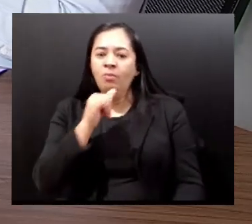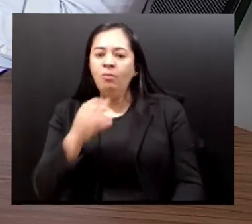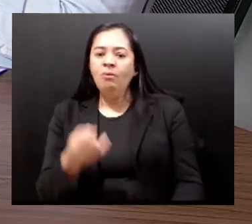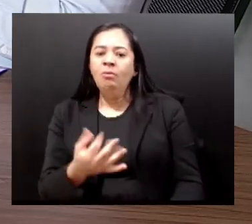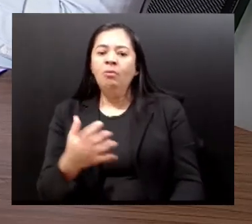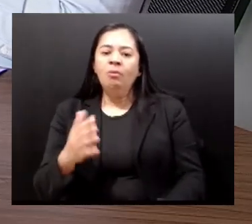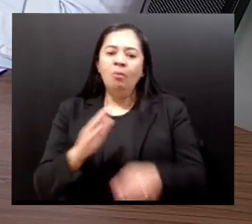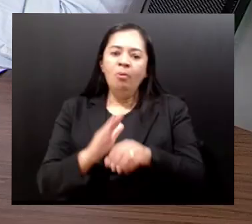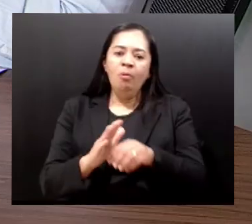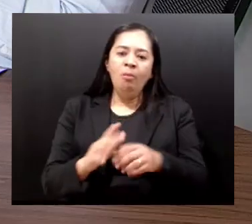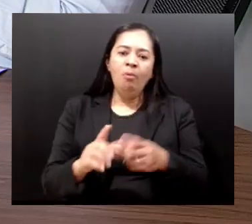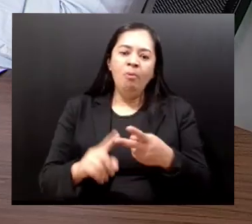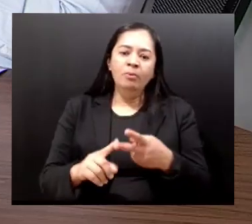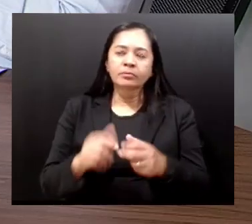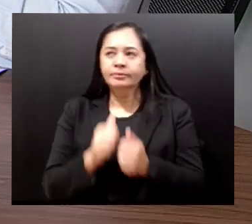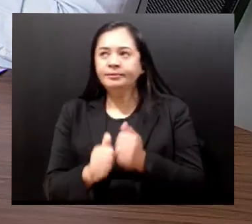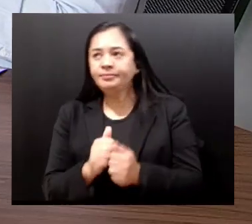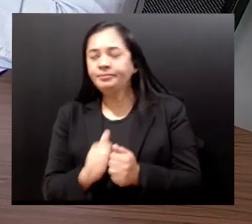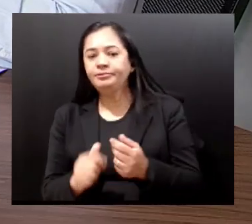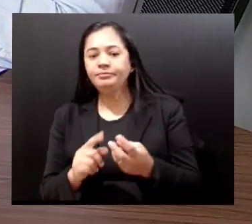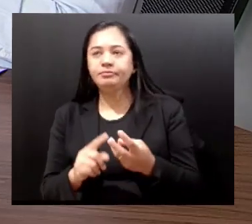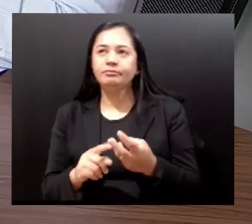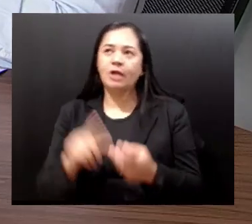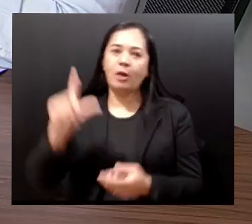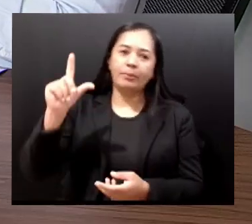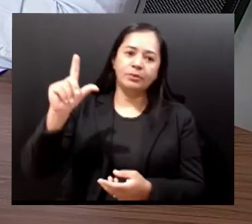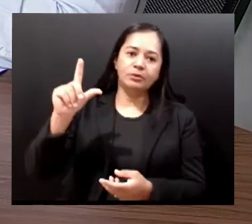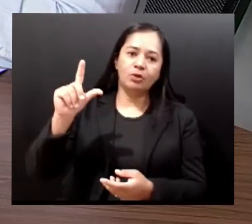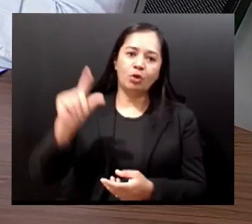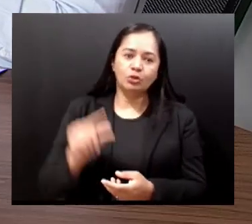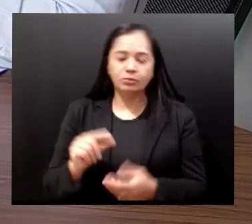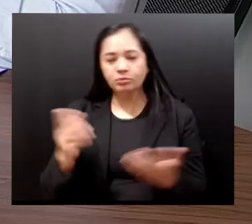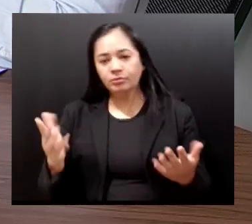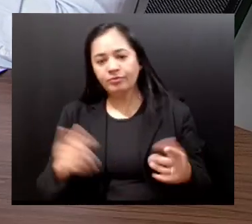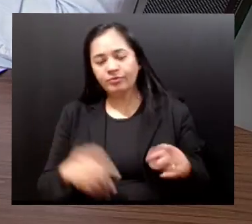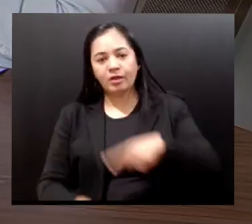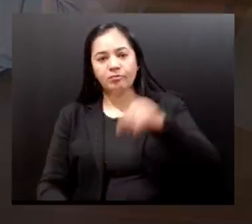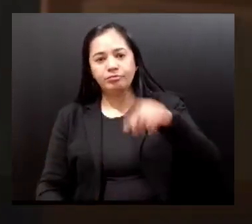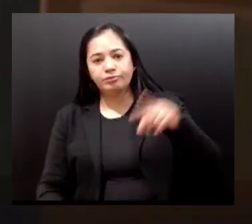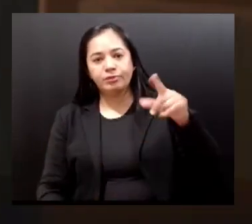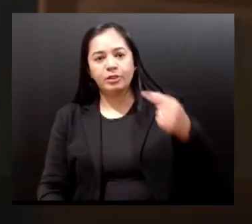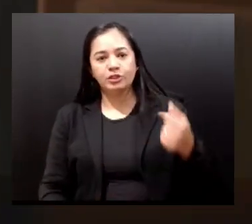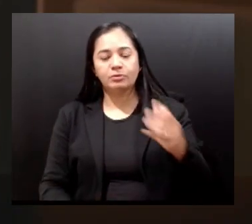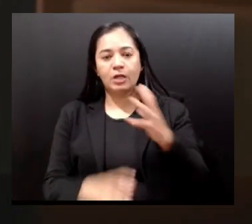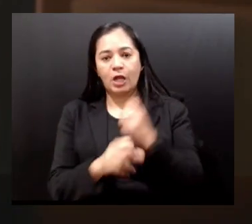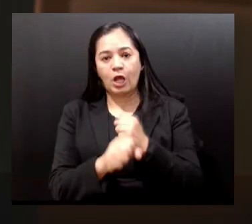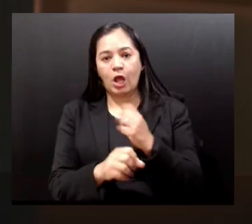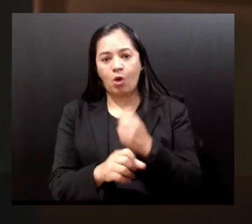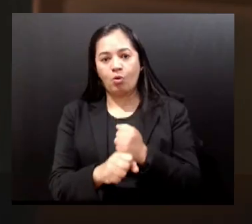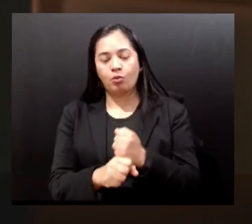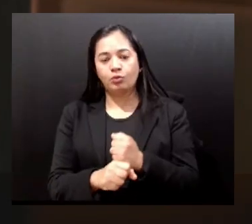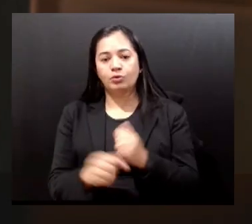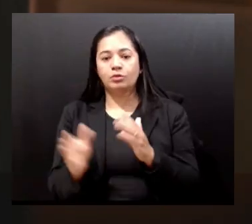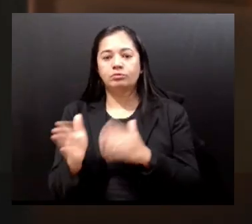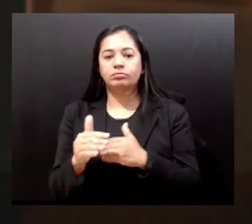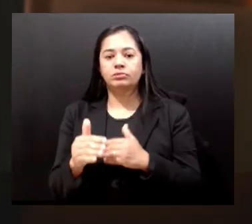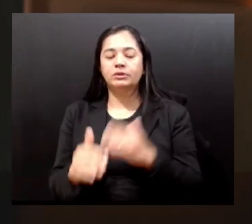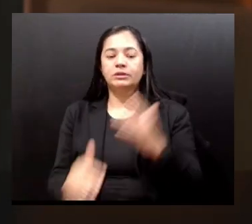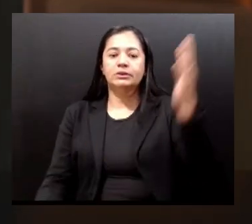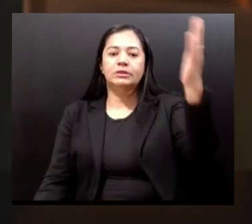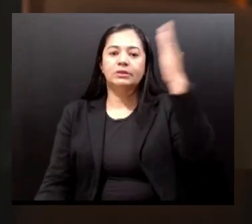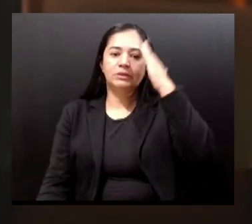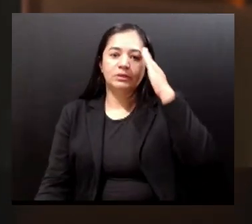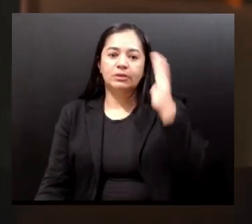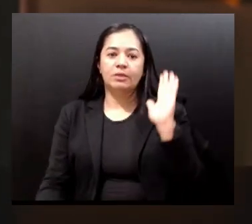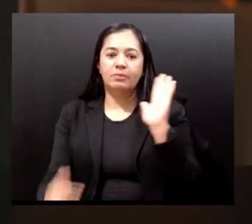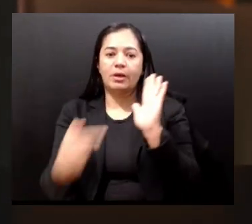arroz, subiu, baixou, e essa variação de preço ele calcula de uma cesta, e aí ele sabe e mostra se subiu